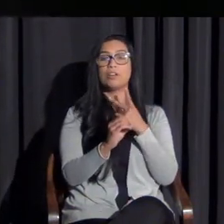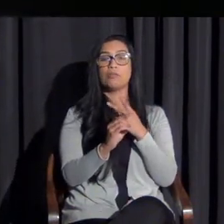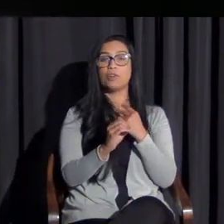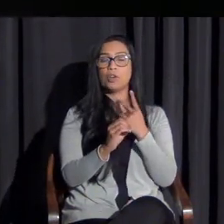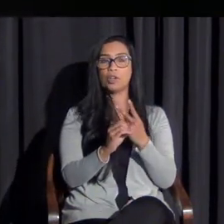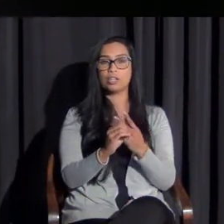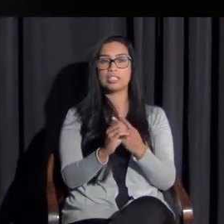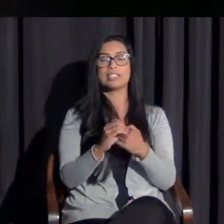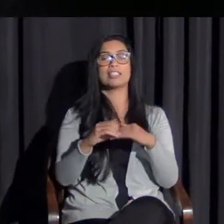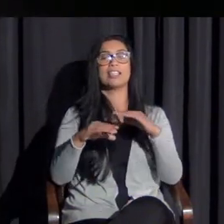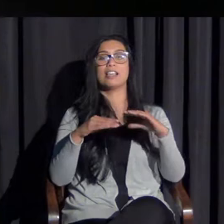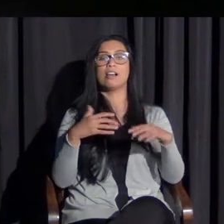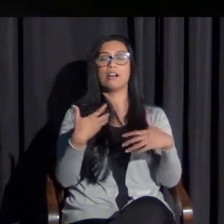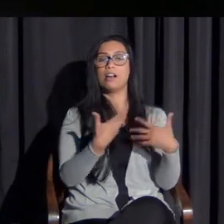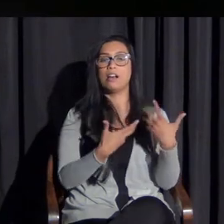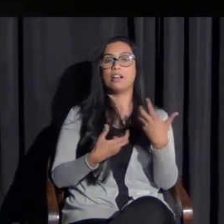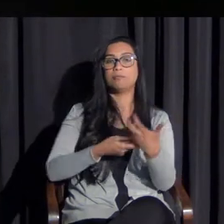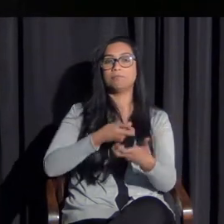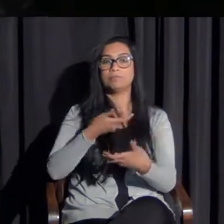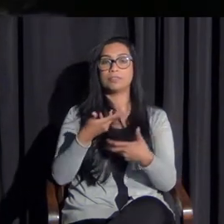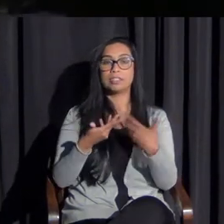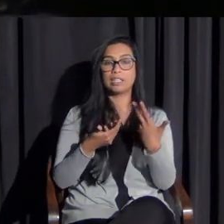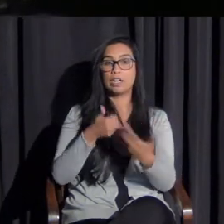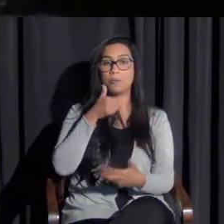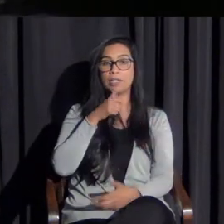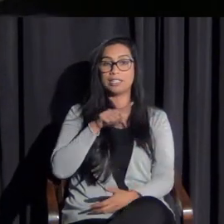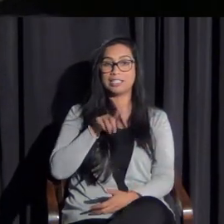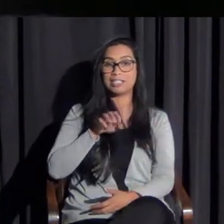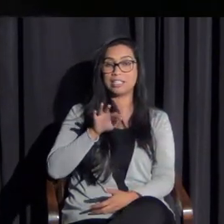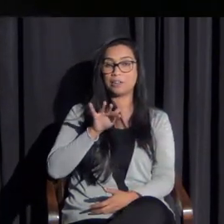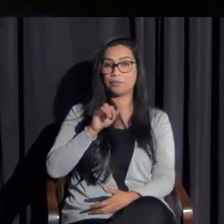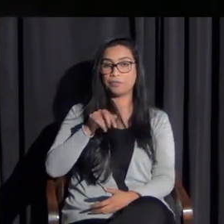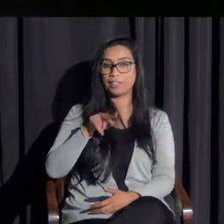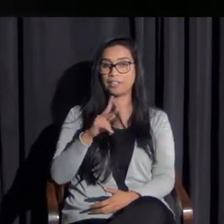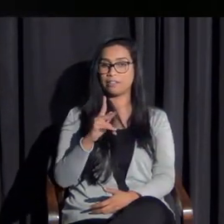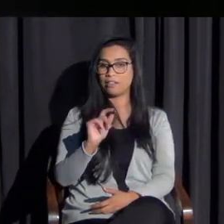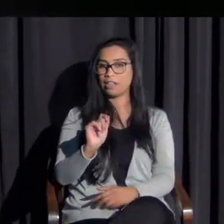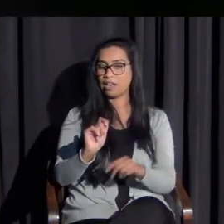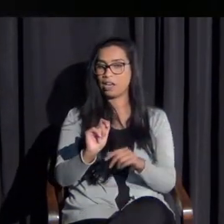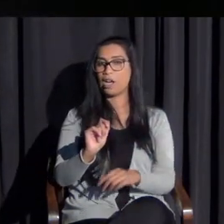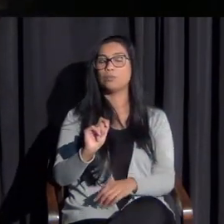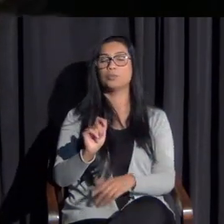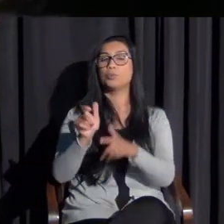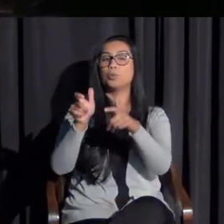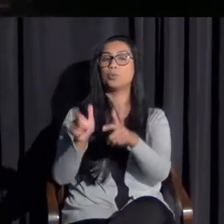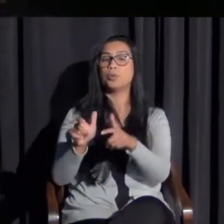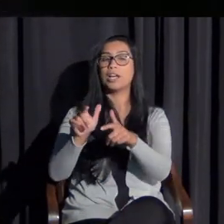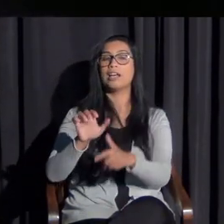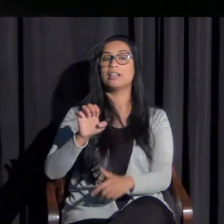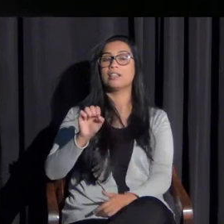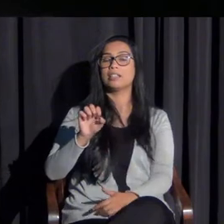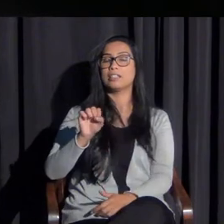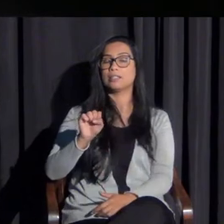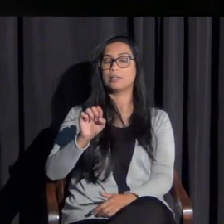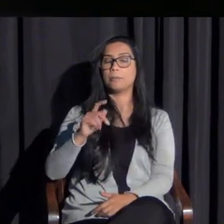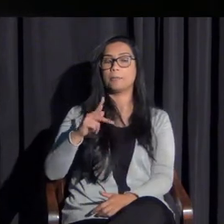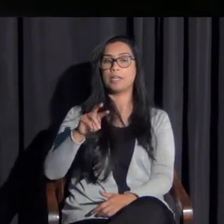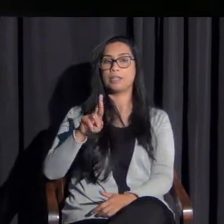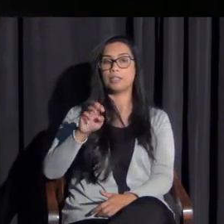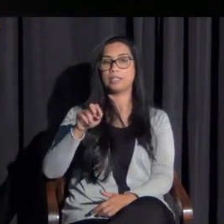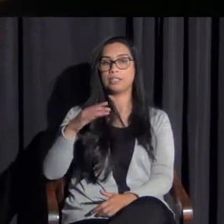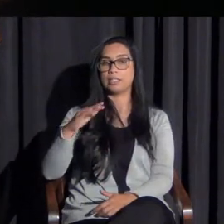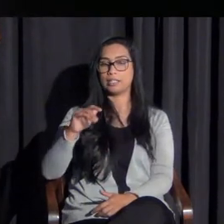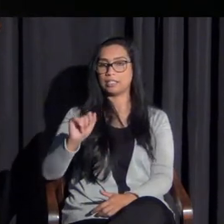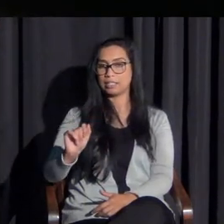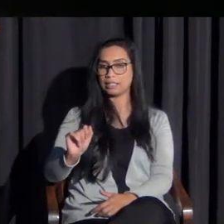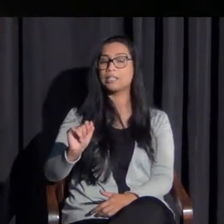Mulher de Luta é a voz da Zefinha, que é da ocupação Esperança, que fica na região noroeste de São Paulo, na